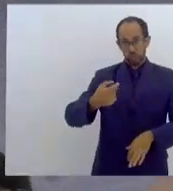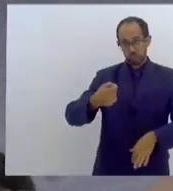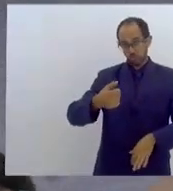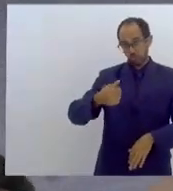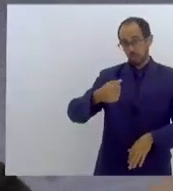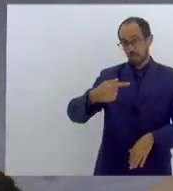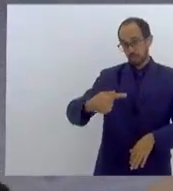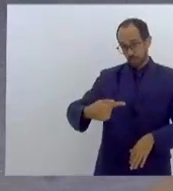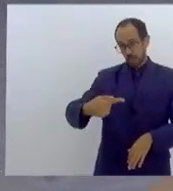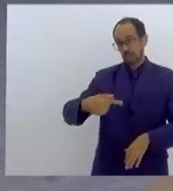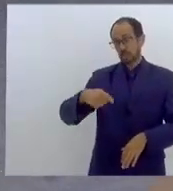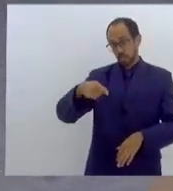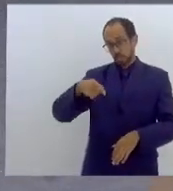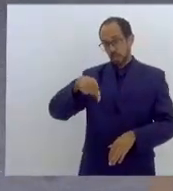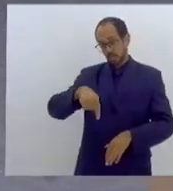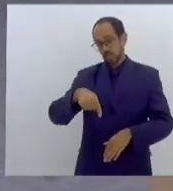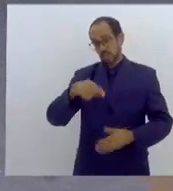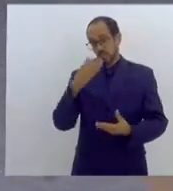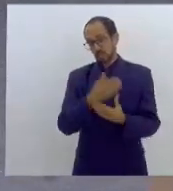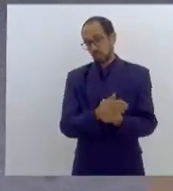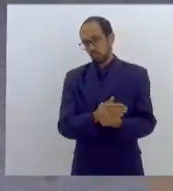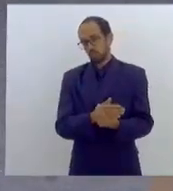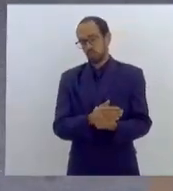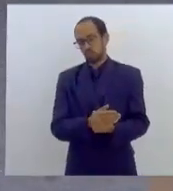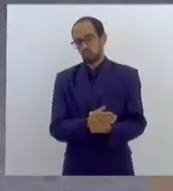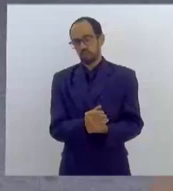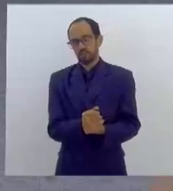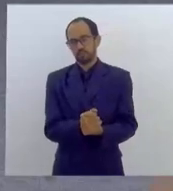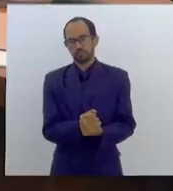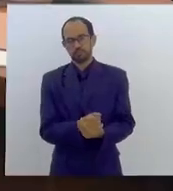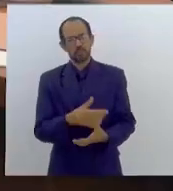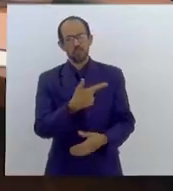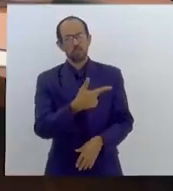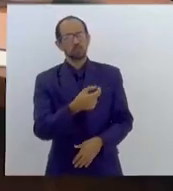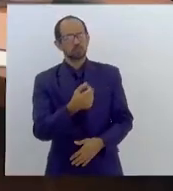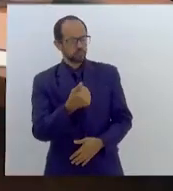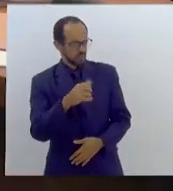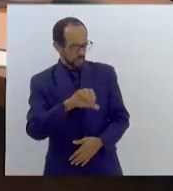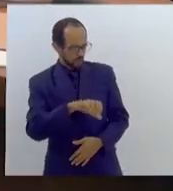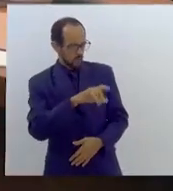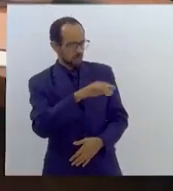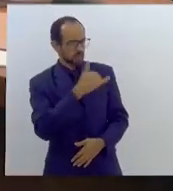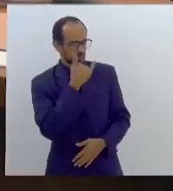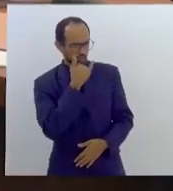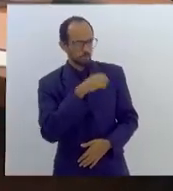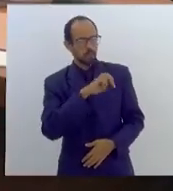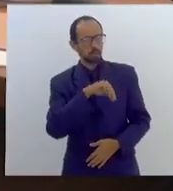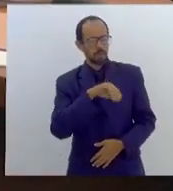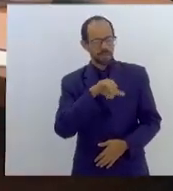me engano, esta ação. Em 2019, desculpa, maio de 19.